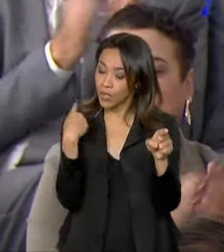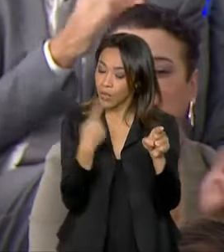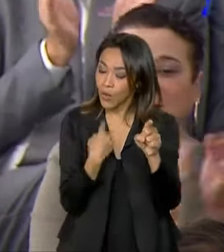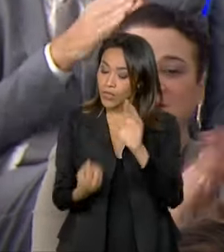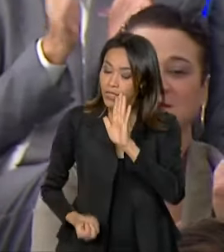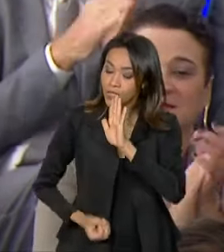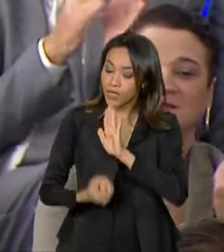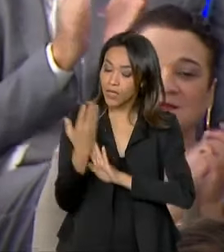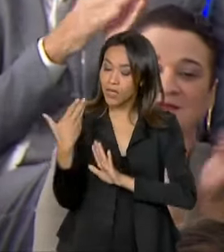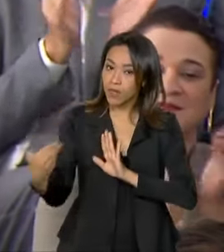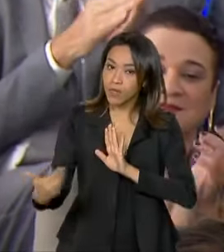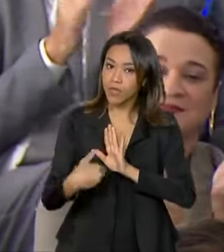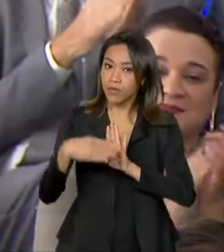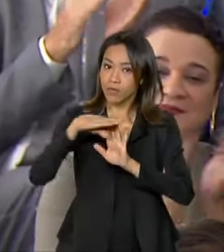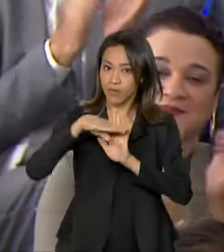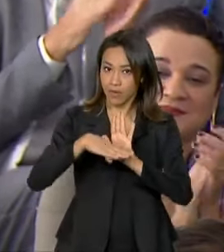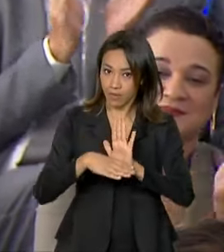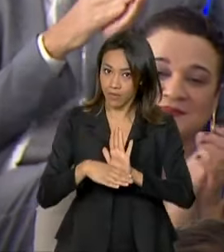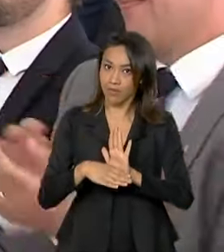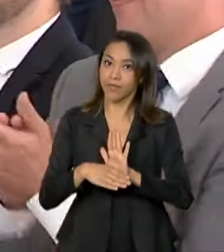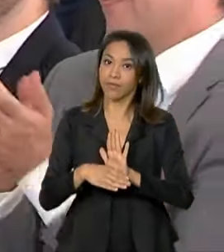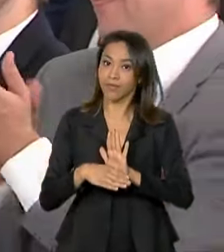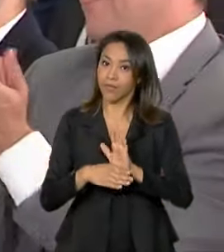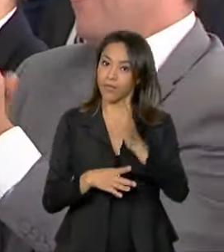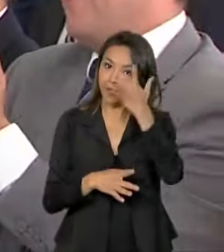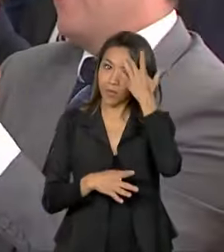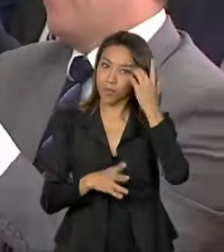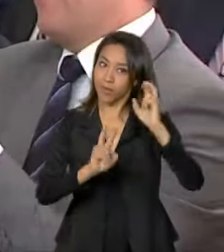criamos esse programa.